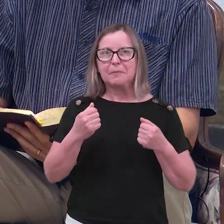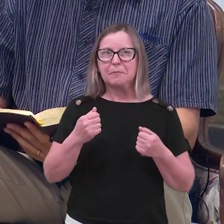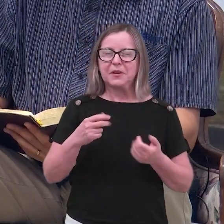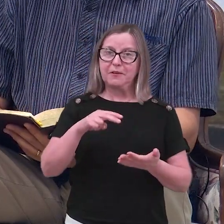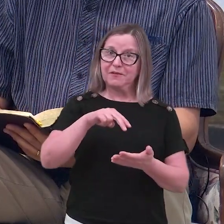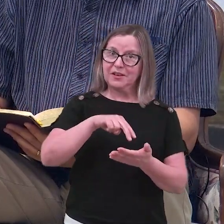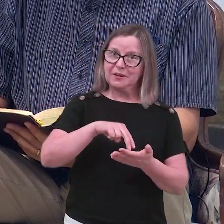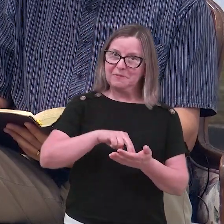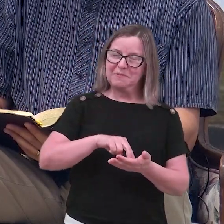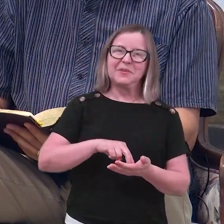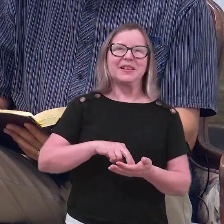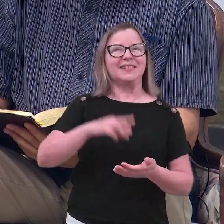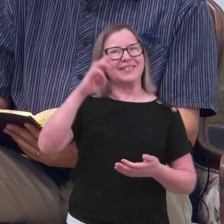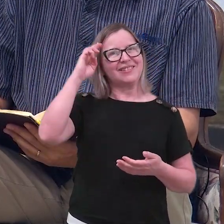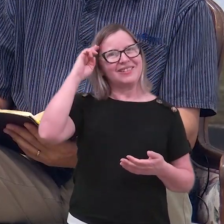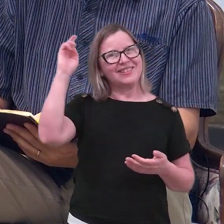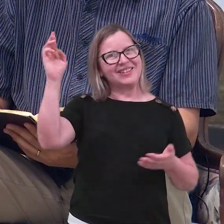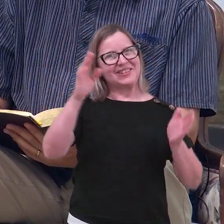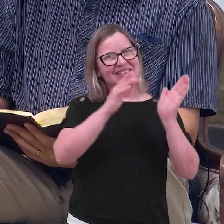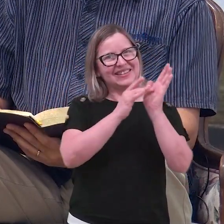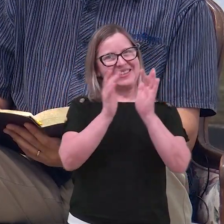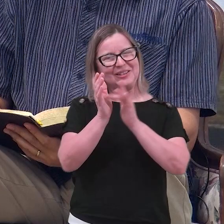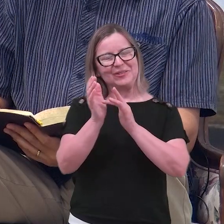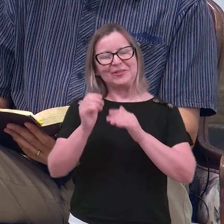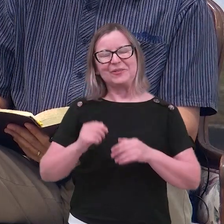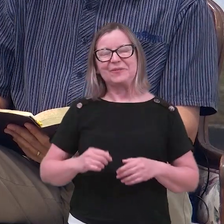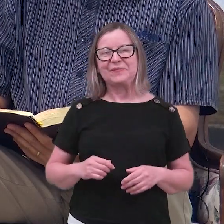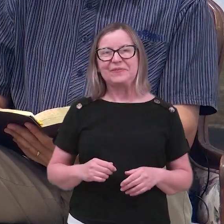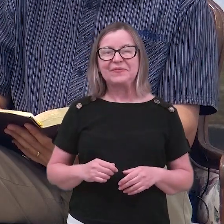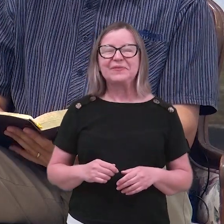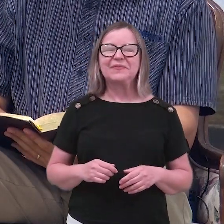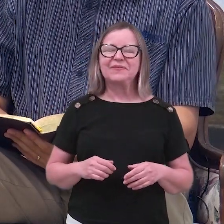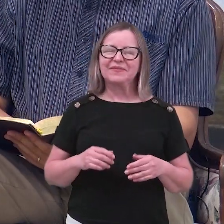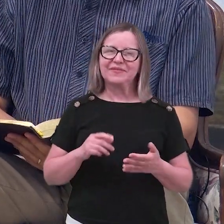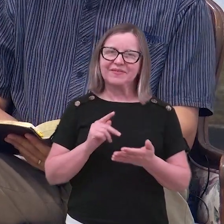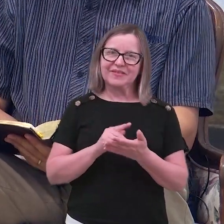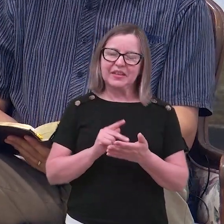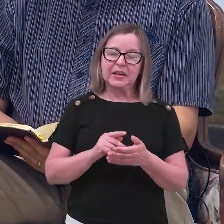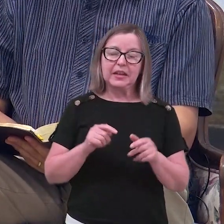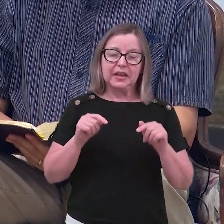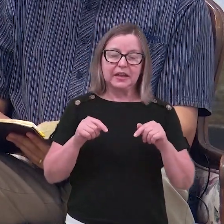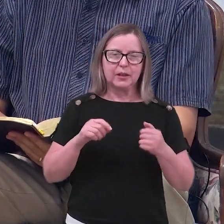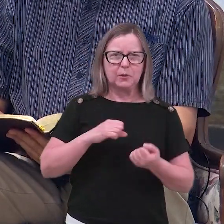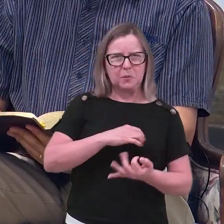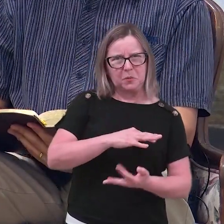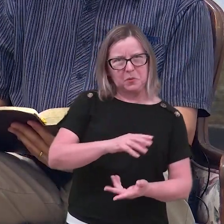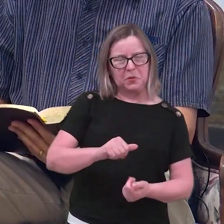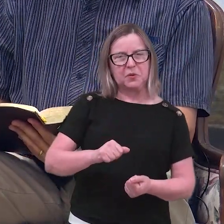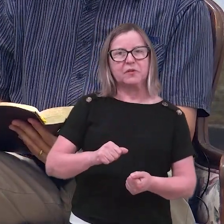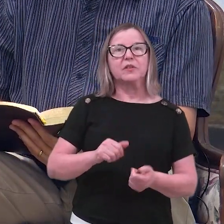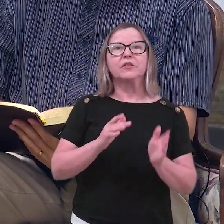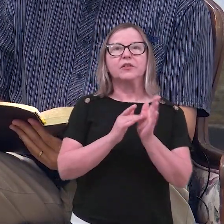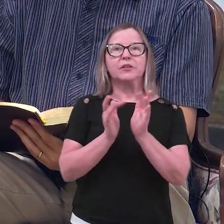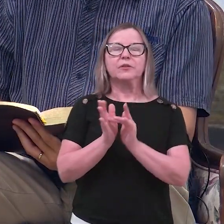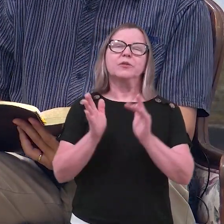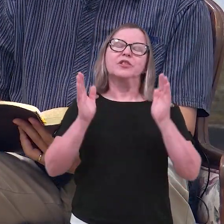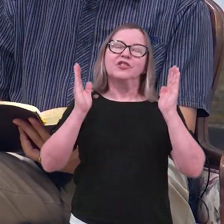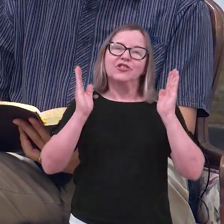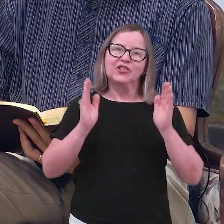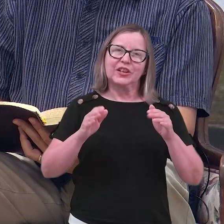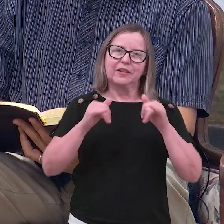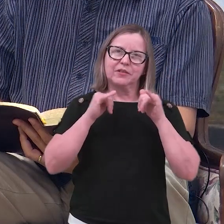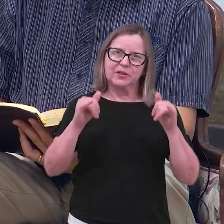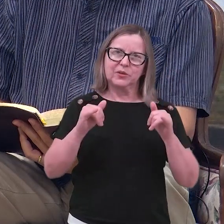autor e consumador da nossa fé. Né? Exatamente. E nesse mundo, querido, não adianta, porque Jesus já disse que no mundo nós